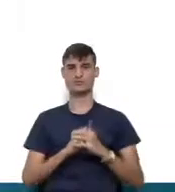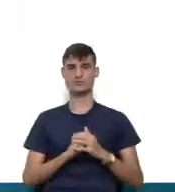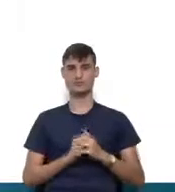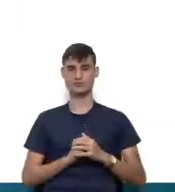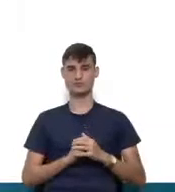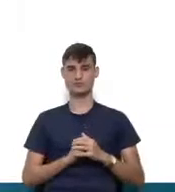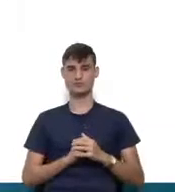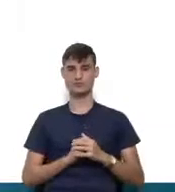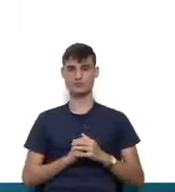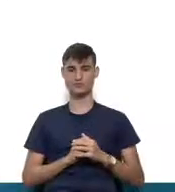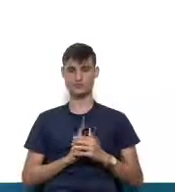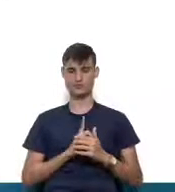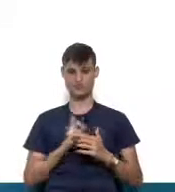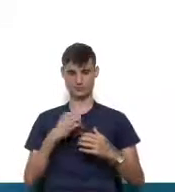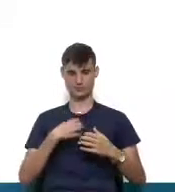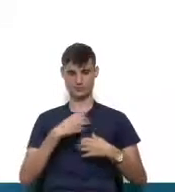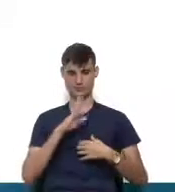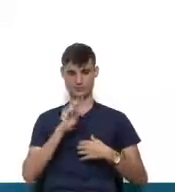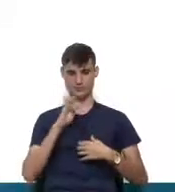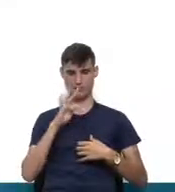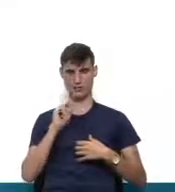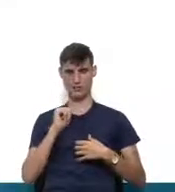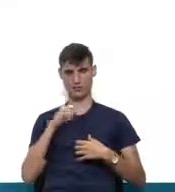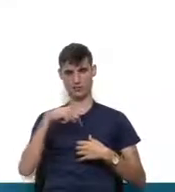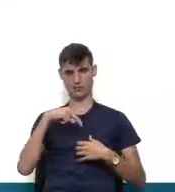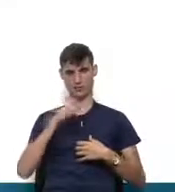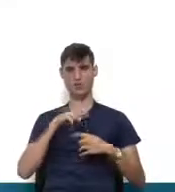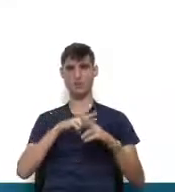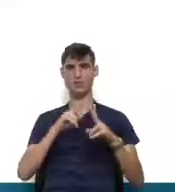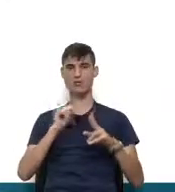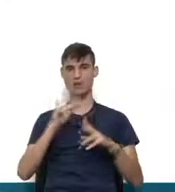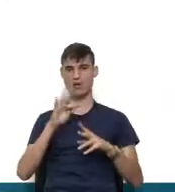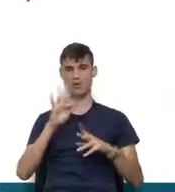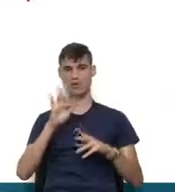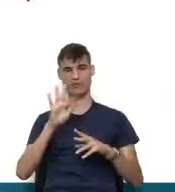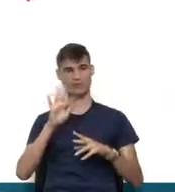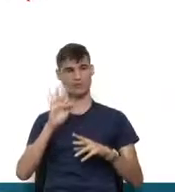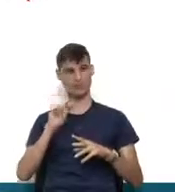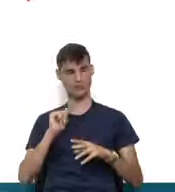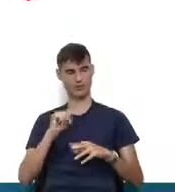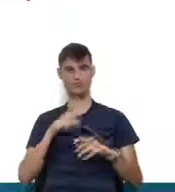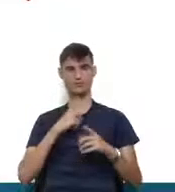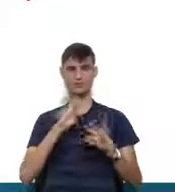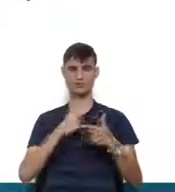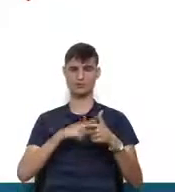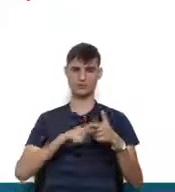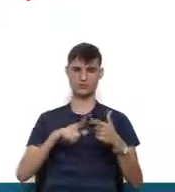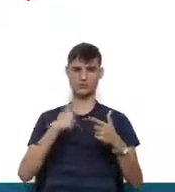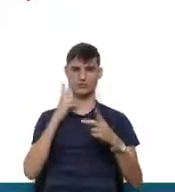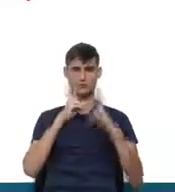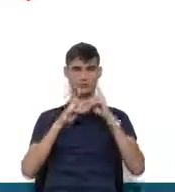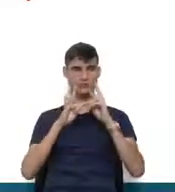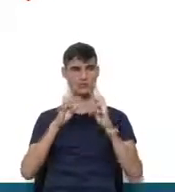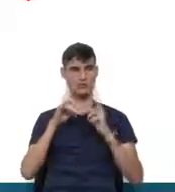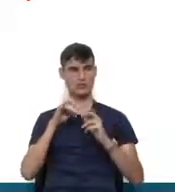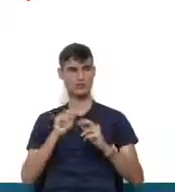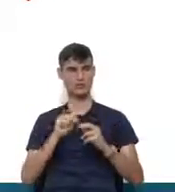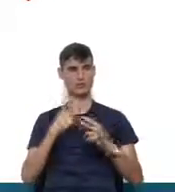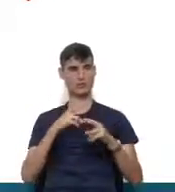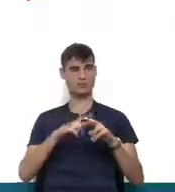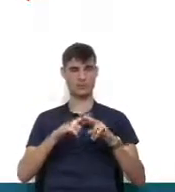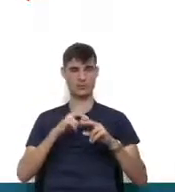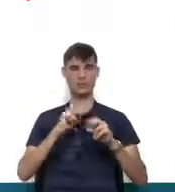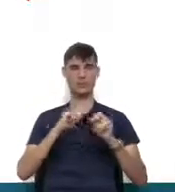este beta n é igual ao alfa n dividido, fazendo aqui no nosso denominador tudo isso. Então, a